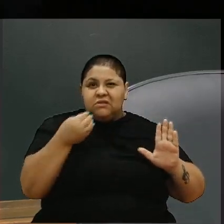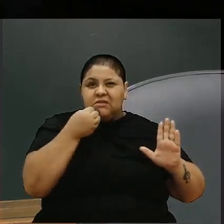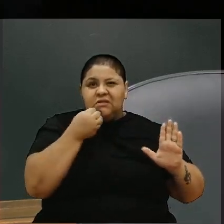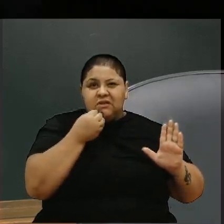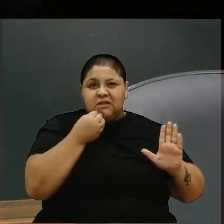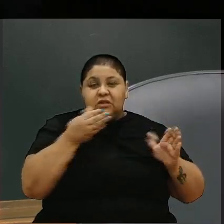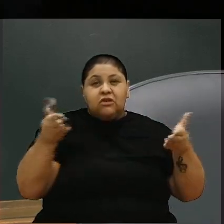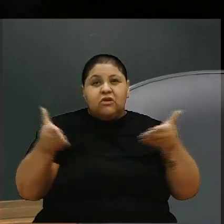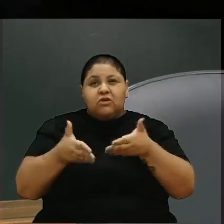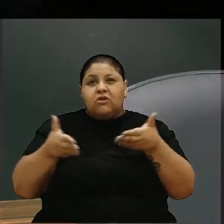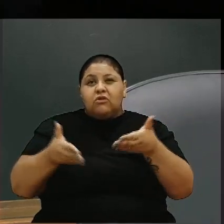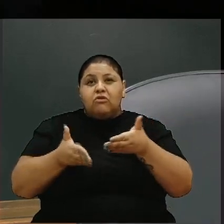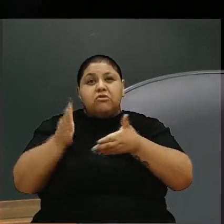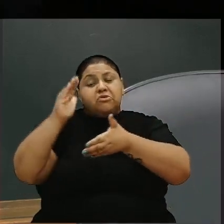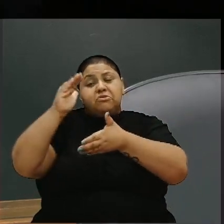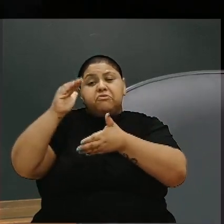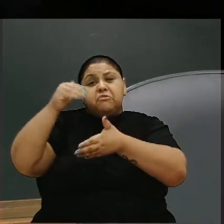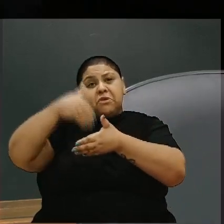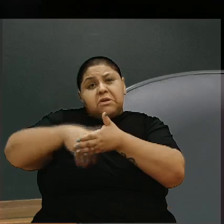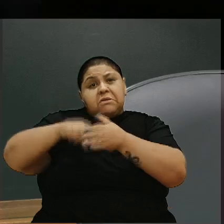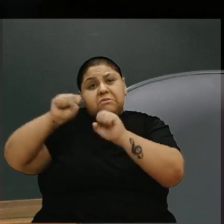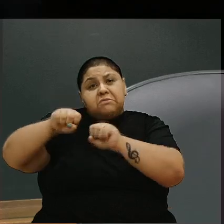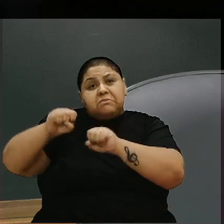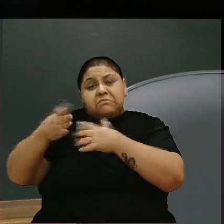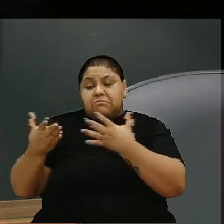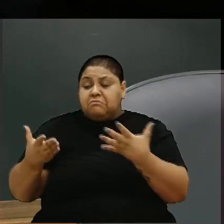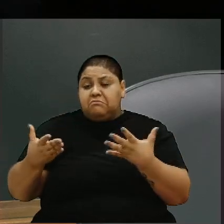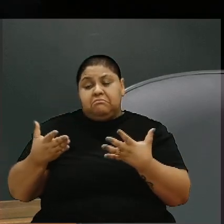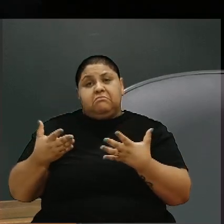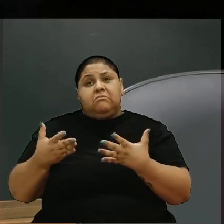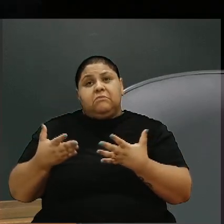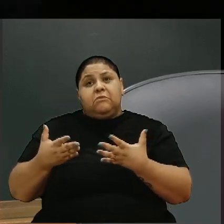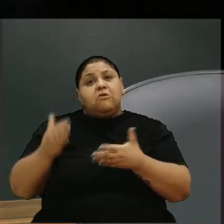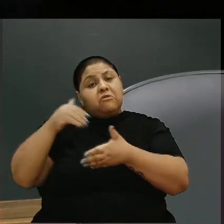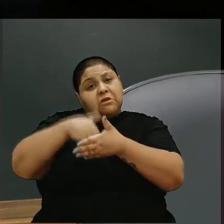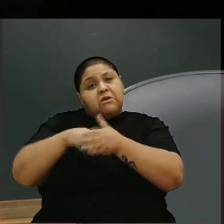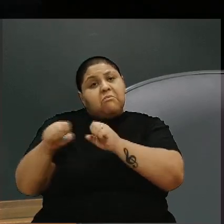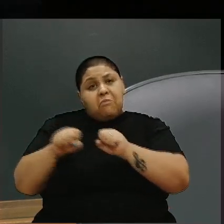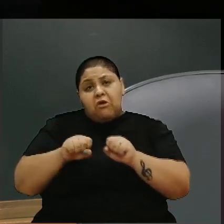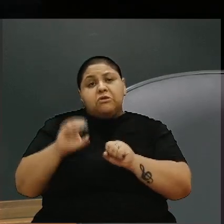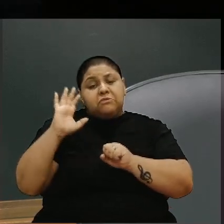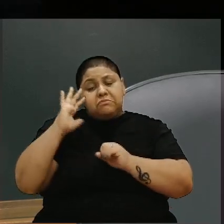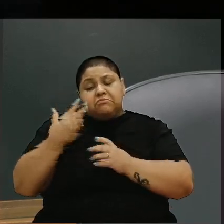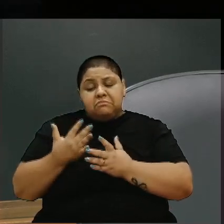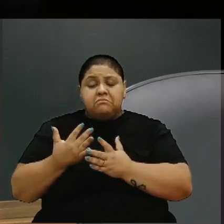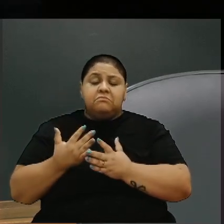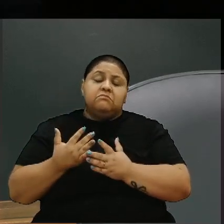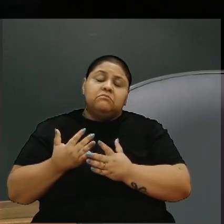E hoje, talvez, votaria a favor do escritório de projetos, porque nada anda. Talvez eu votasse a favor do escritório de projetos.